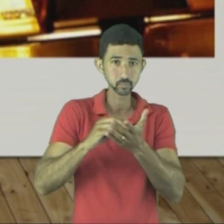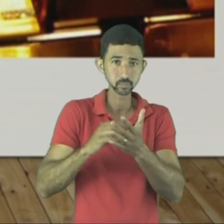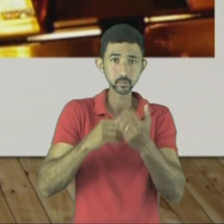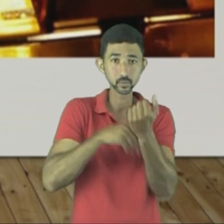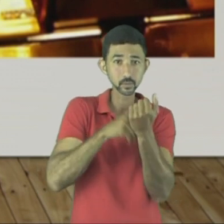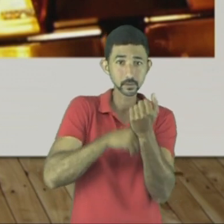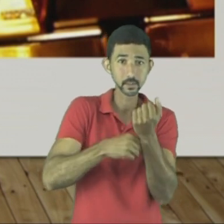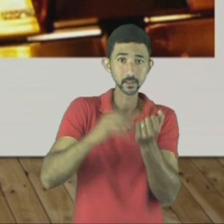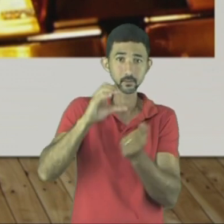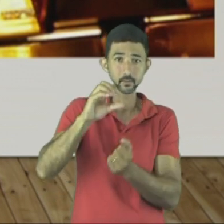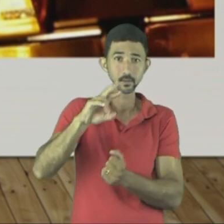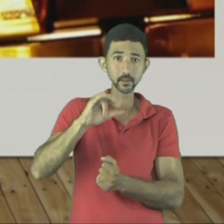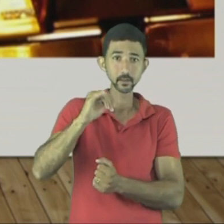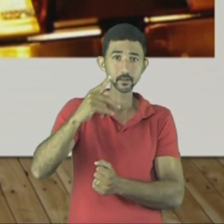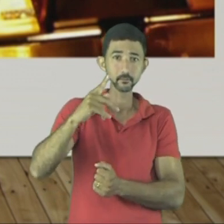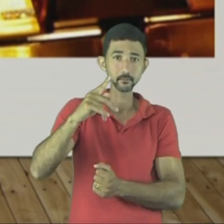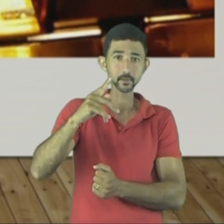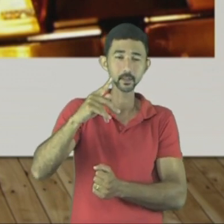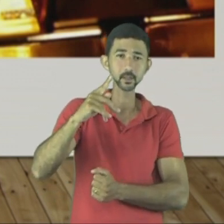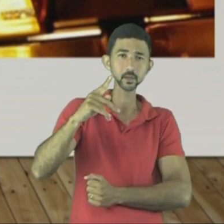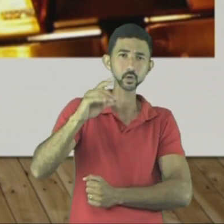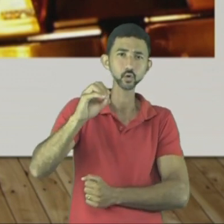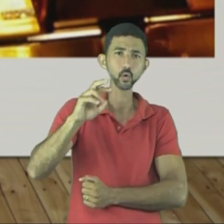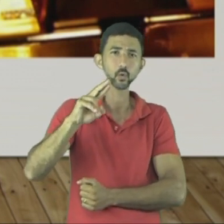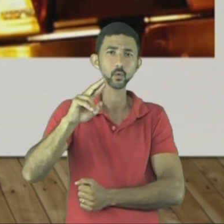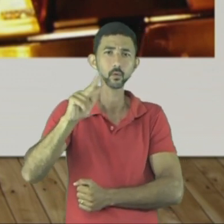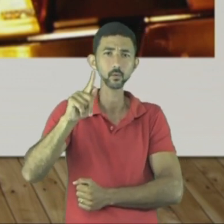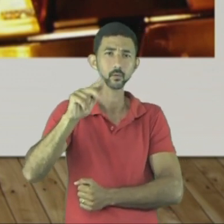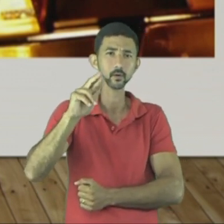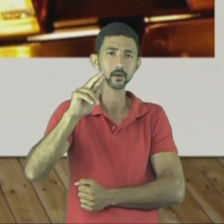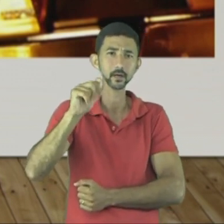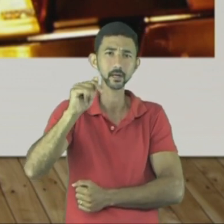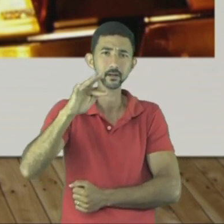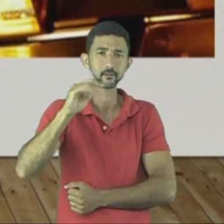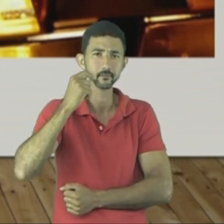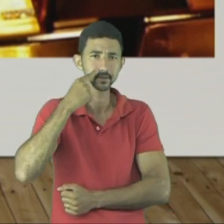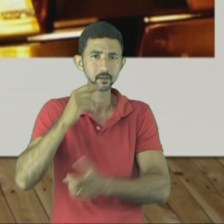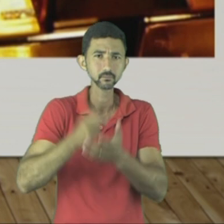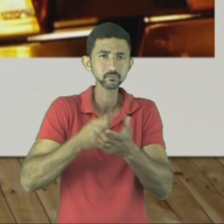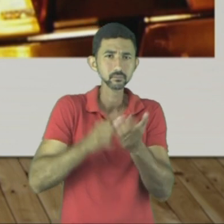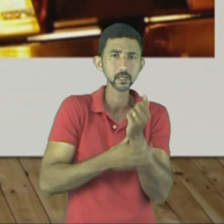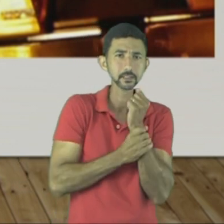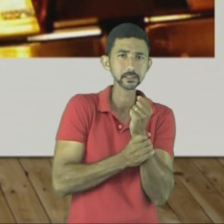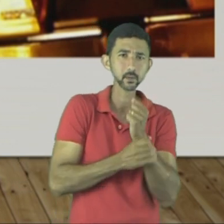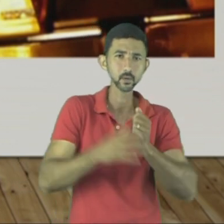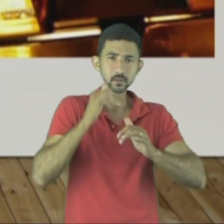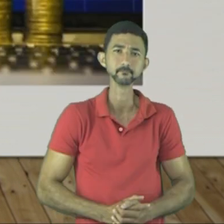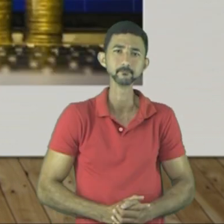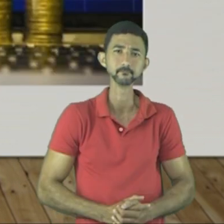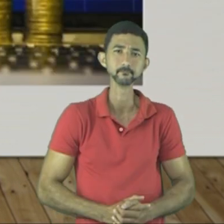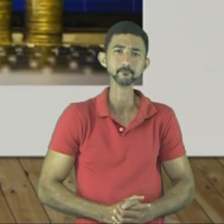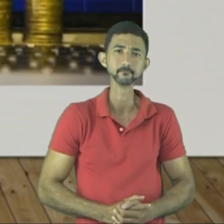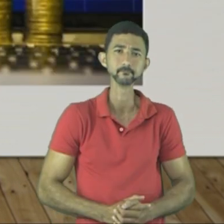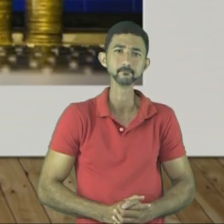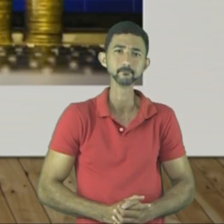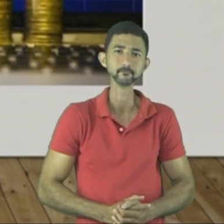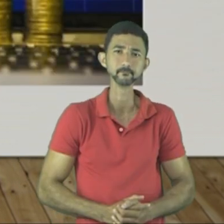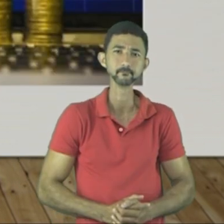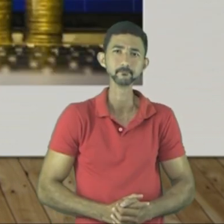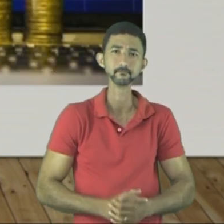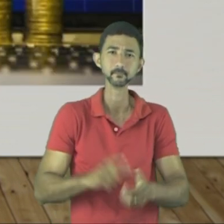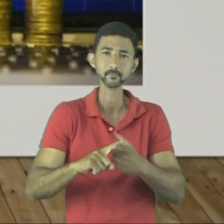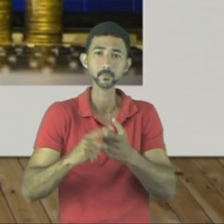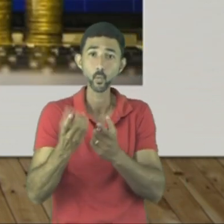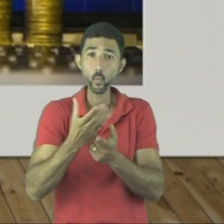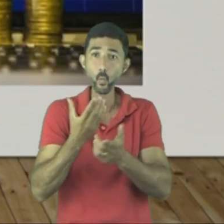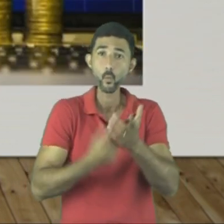criptografia torna-se cada vez mais importante para assegurar a segurança das informações. a criptomoeda